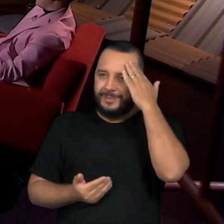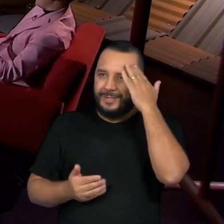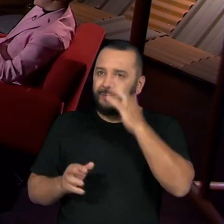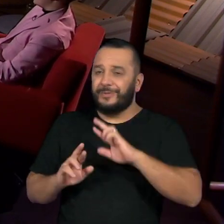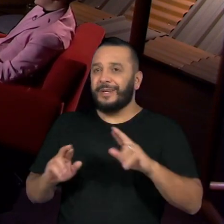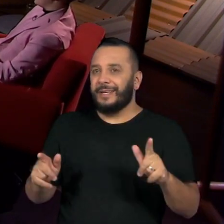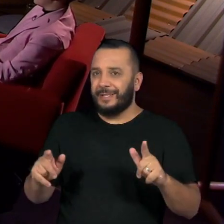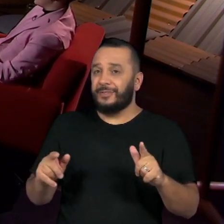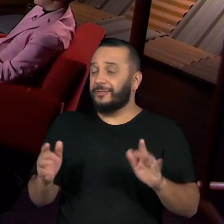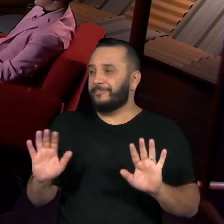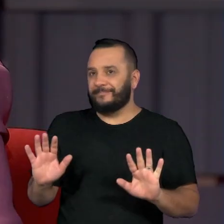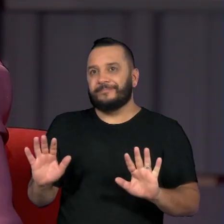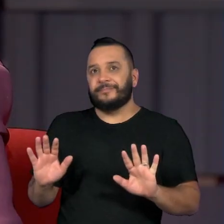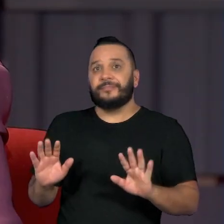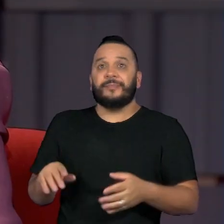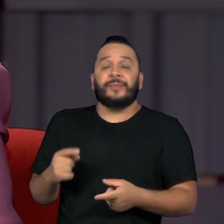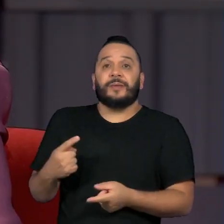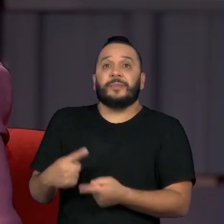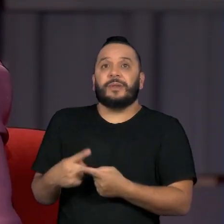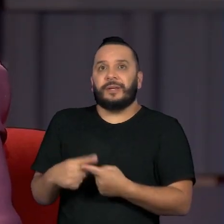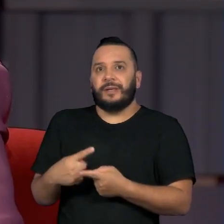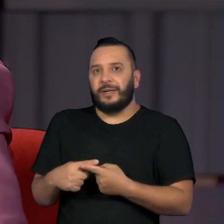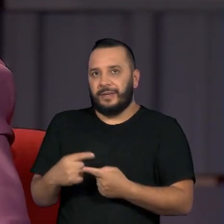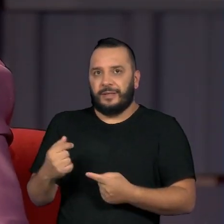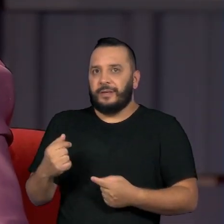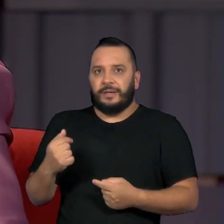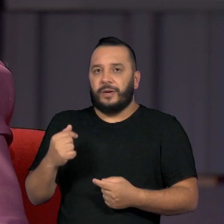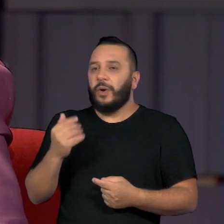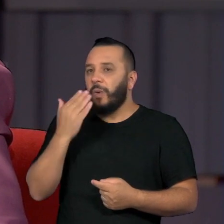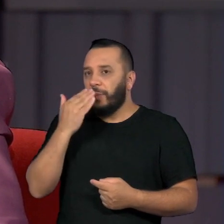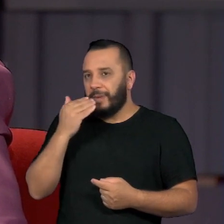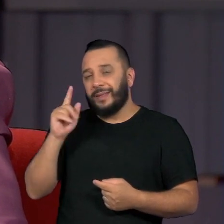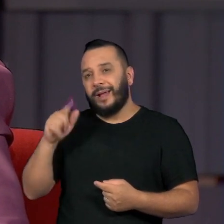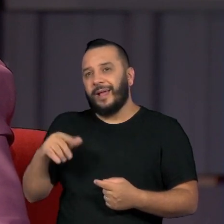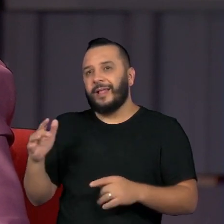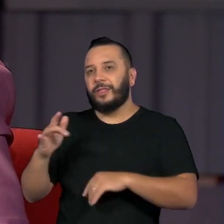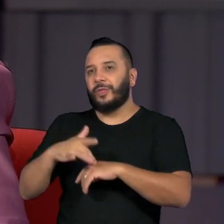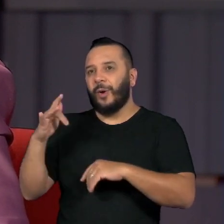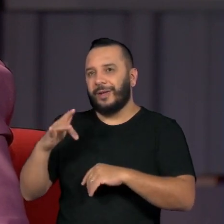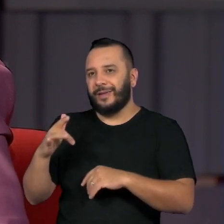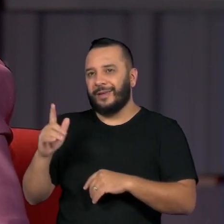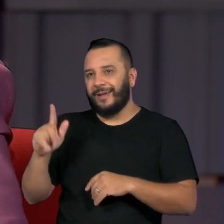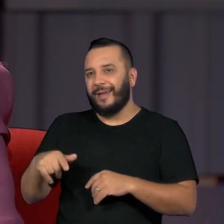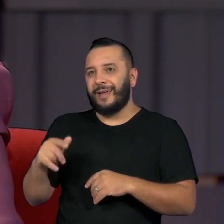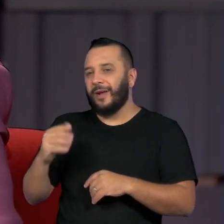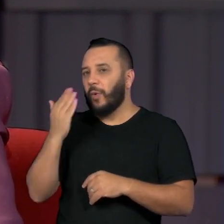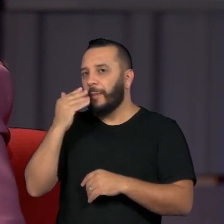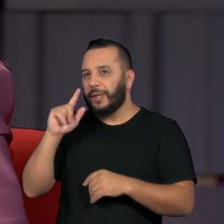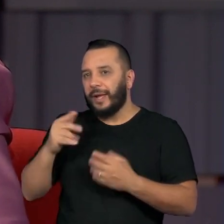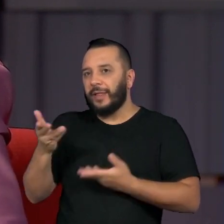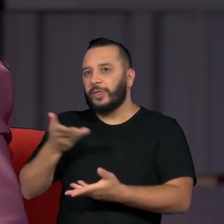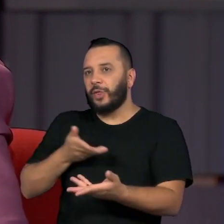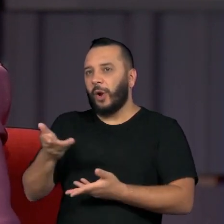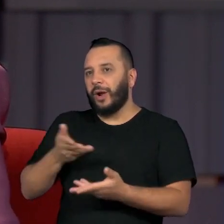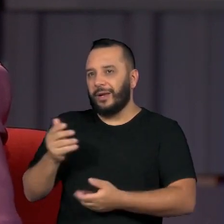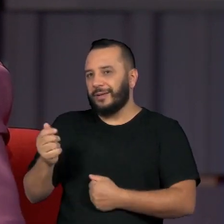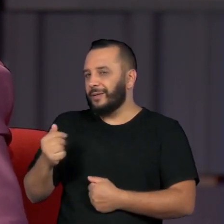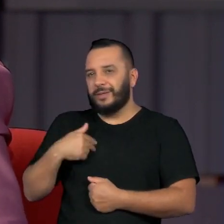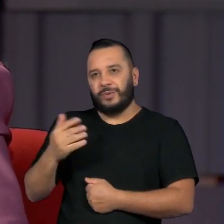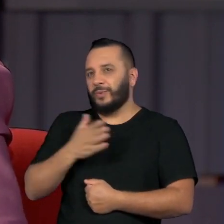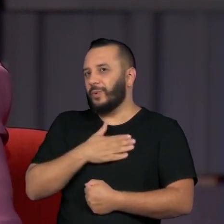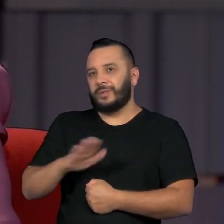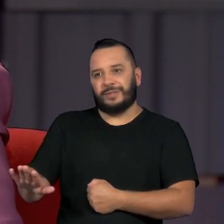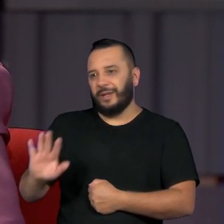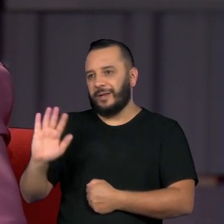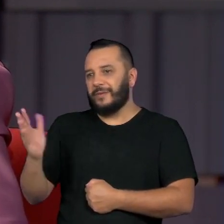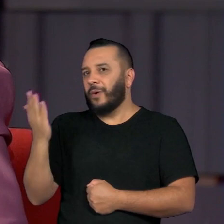isso refletia na minha questão com a comida, porque comida é toque, é uma troca. Claro. Então, eu rejeitava as texturas,